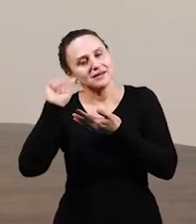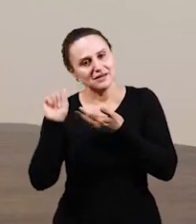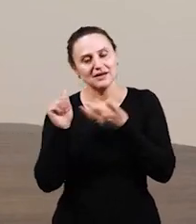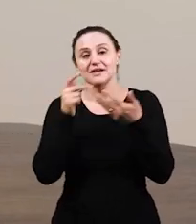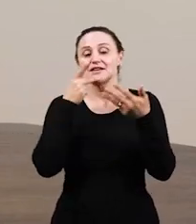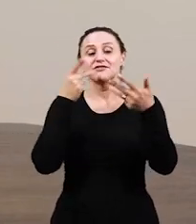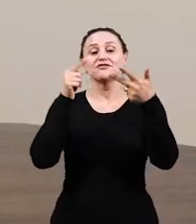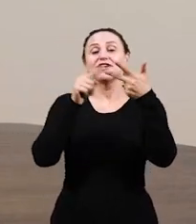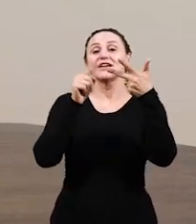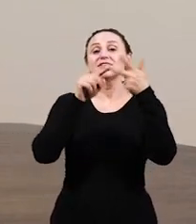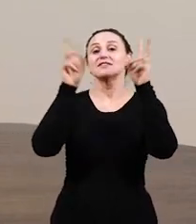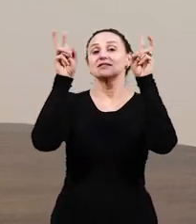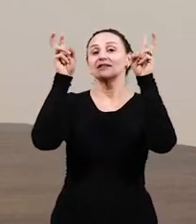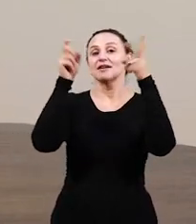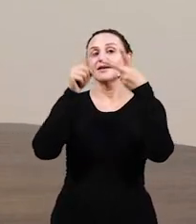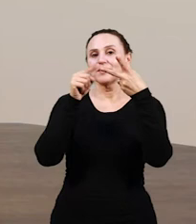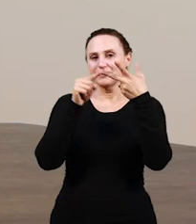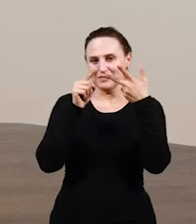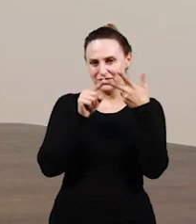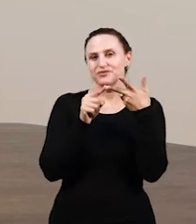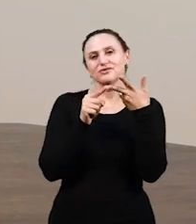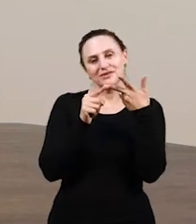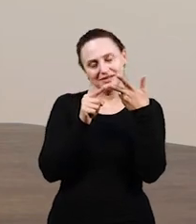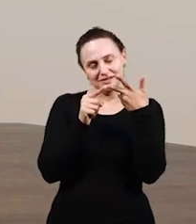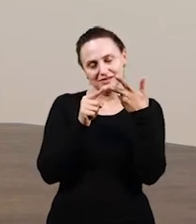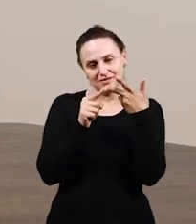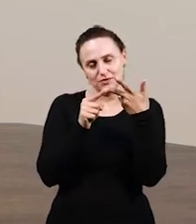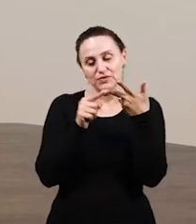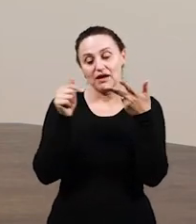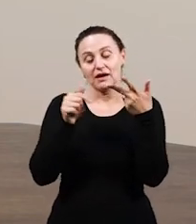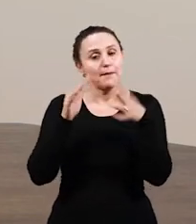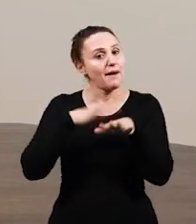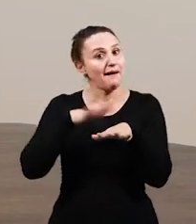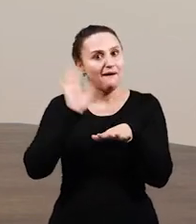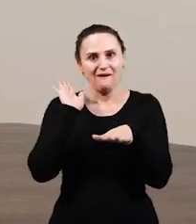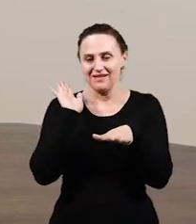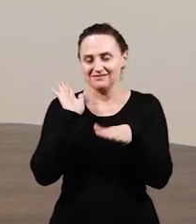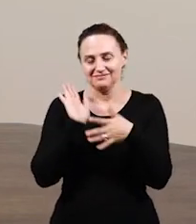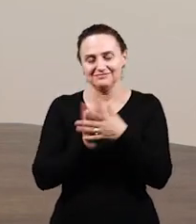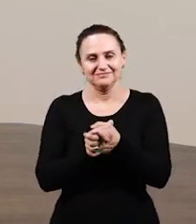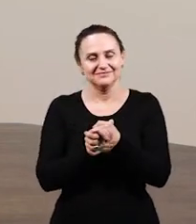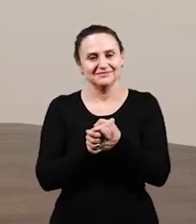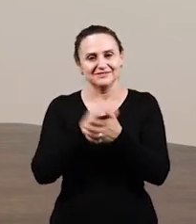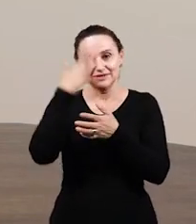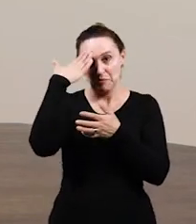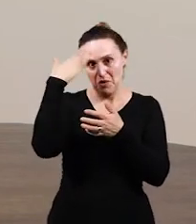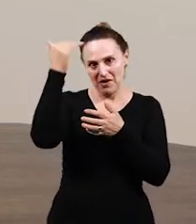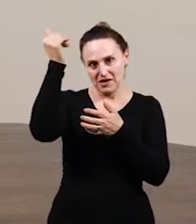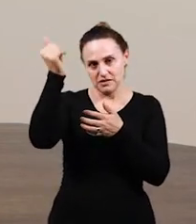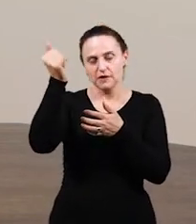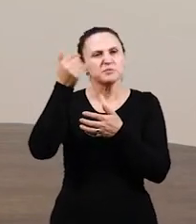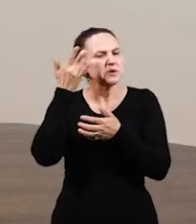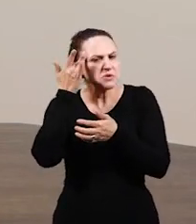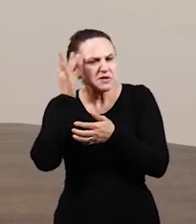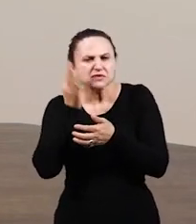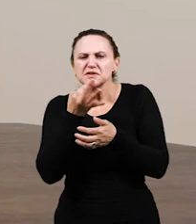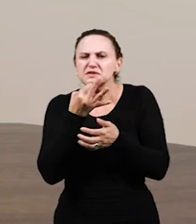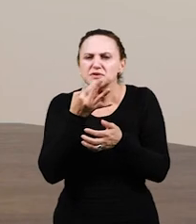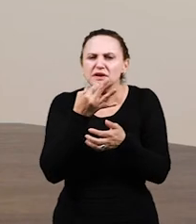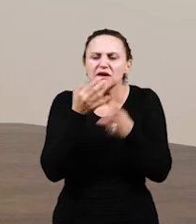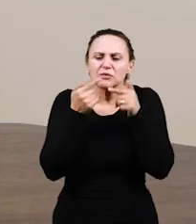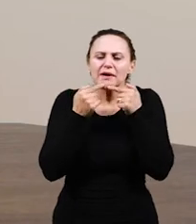do funcionalismo do Brasil né é Não sei se vocês já tiveram oportunidade de ver uma